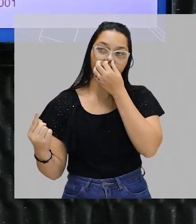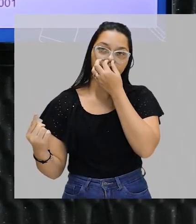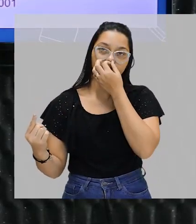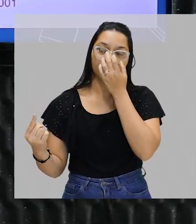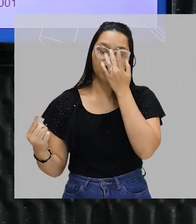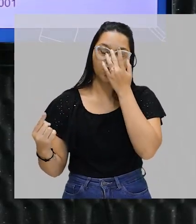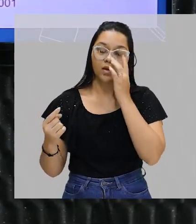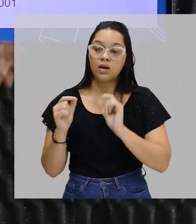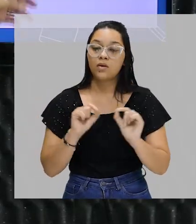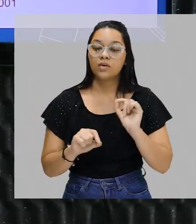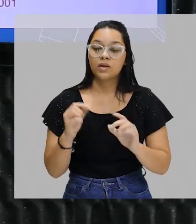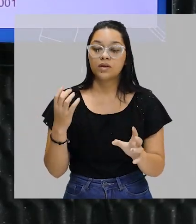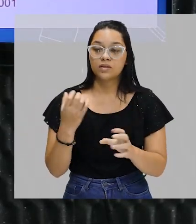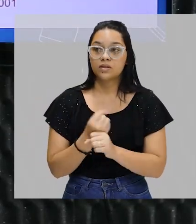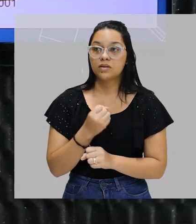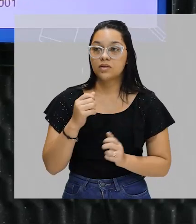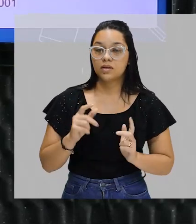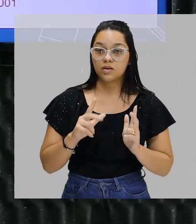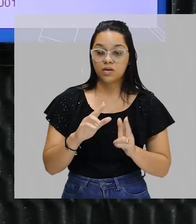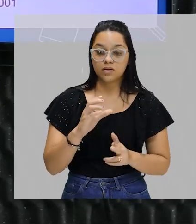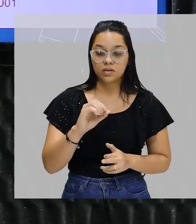o meu resultado vai ser